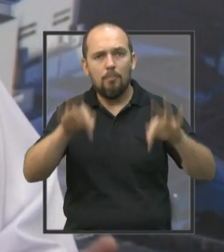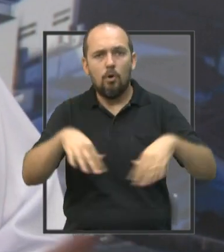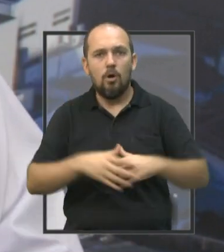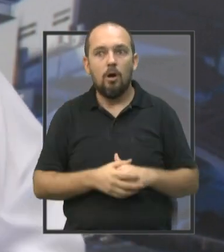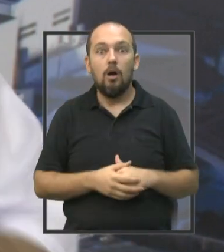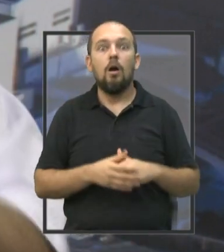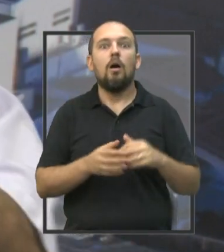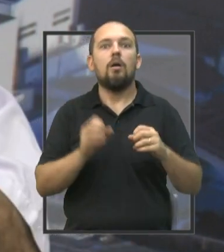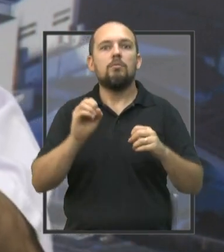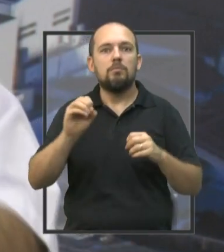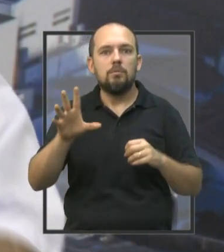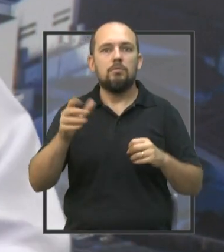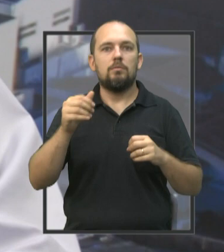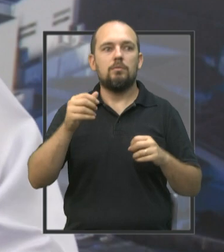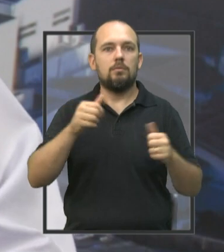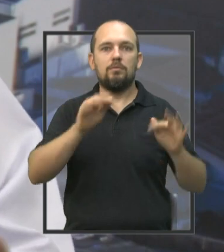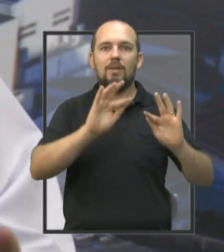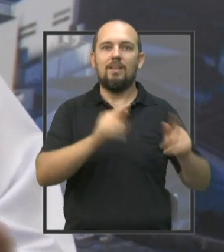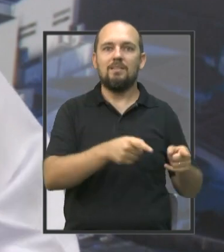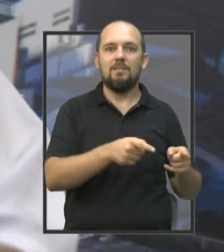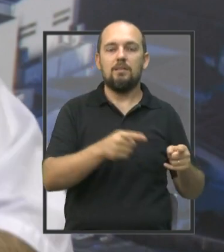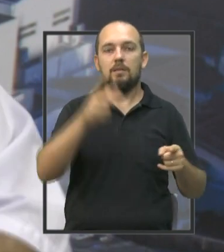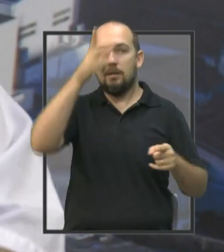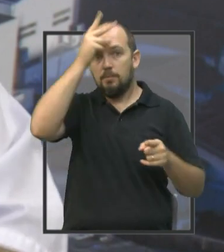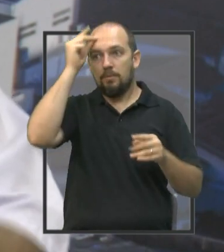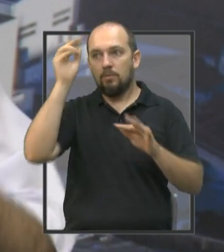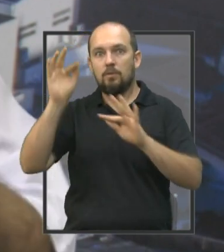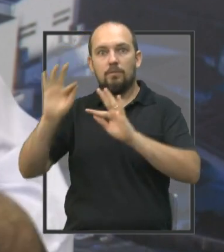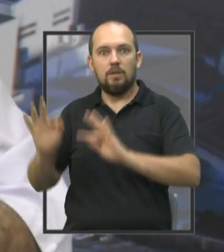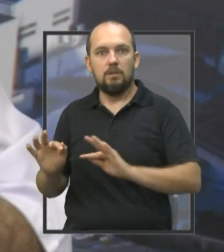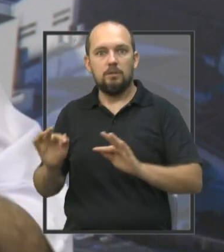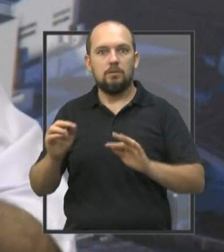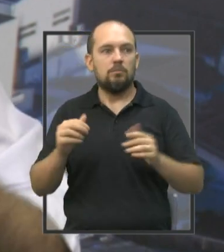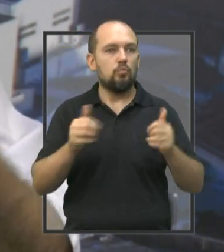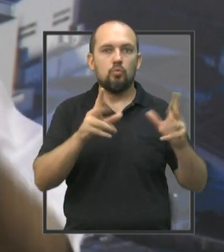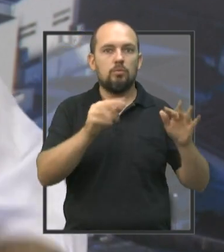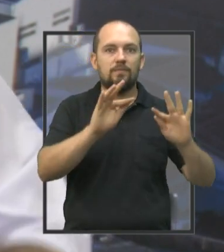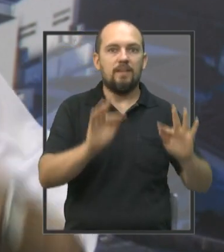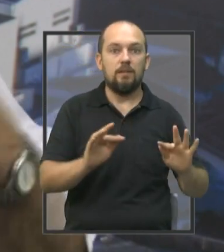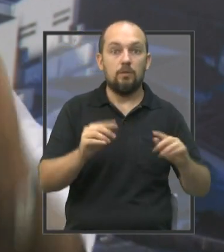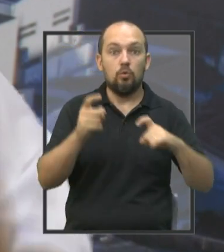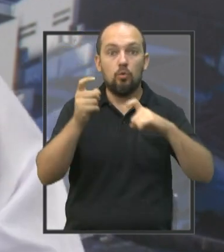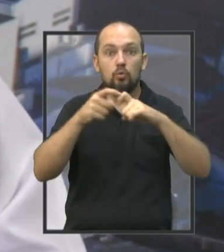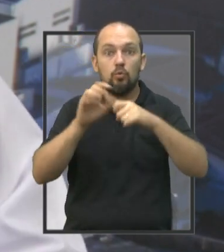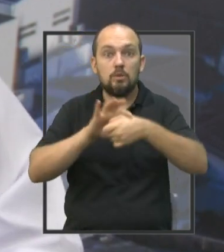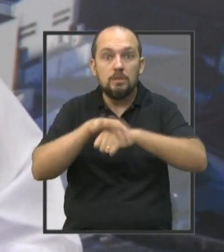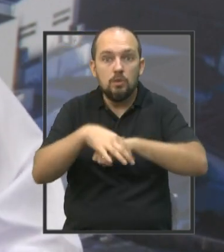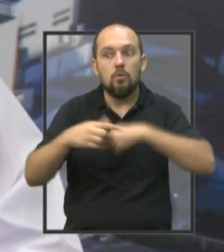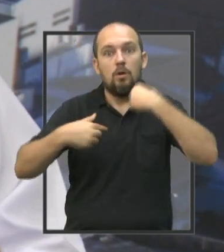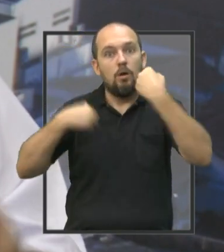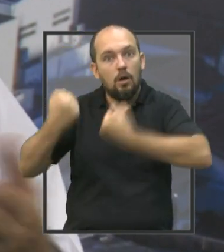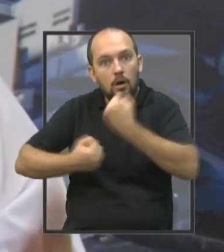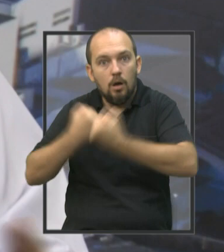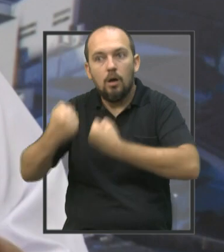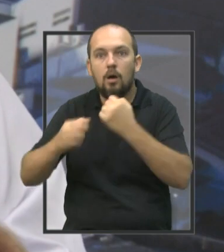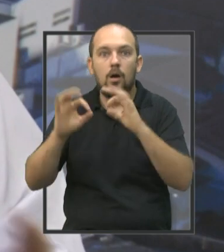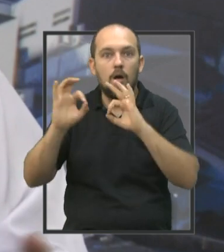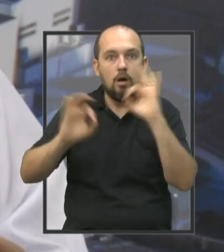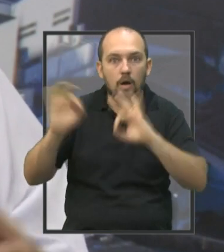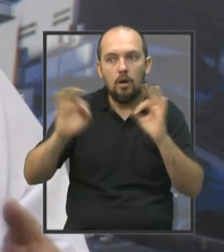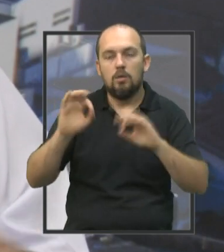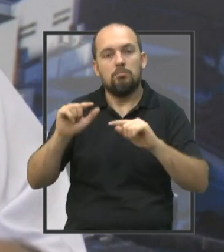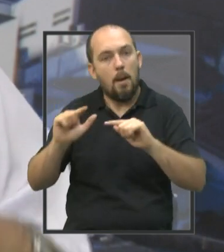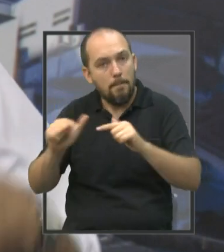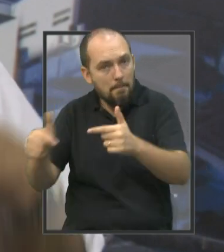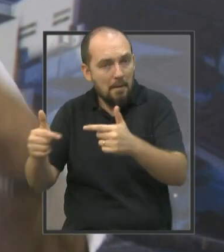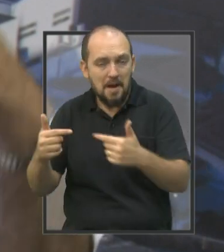ter dado esse serviço, a Secretaria da Saúde também. E o doutor Segura, que arrumou, que correu de atrás, que eu corro de atrás das